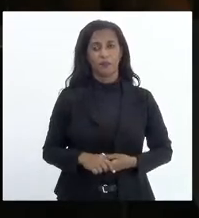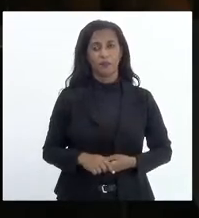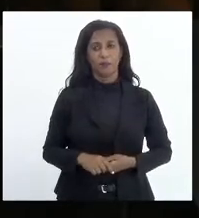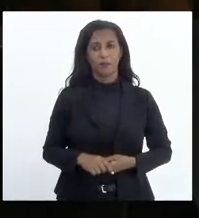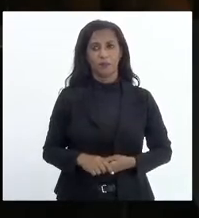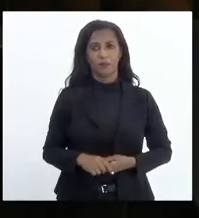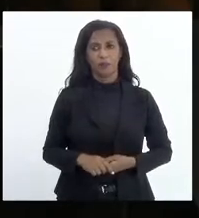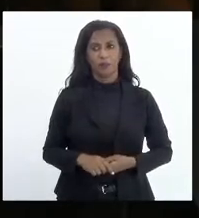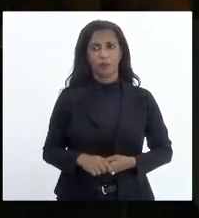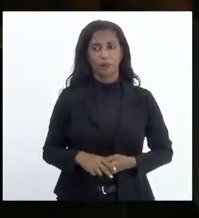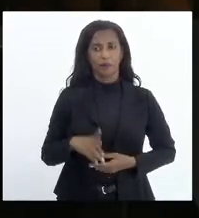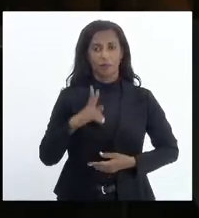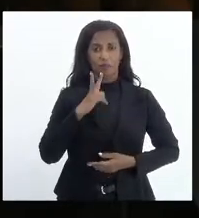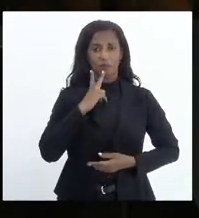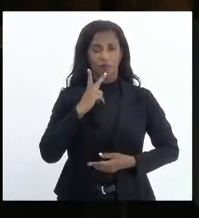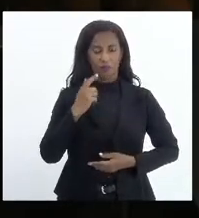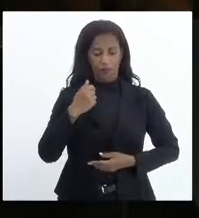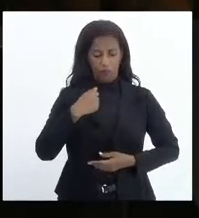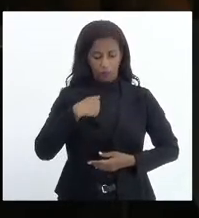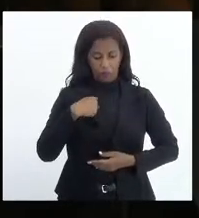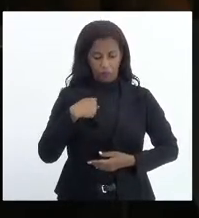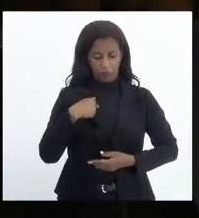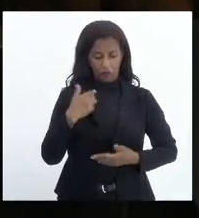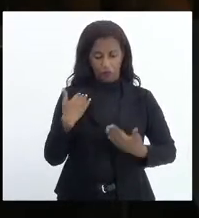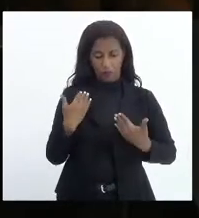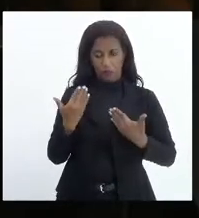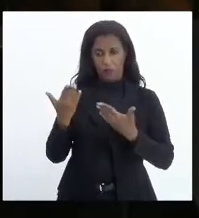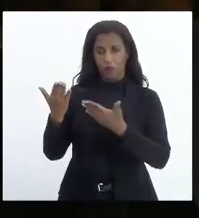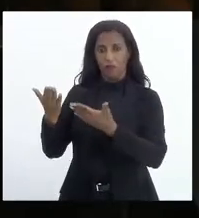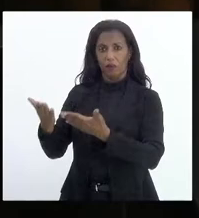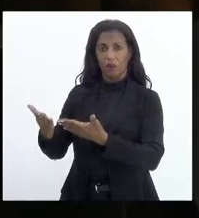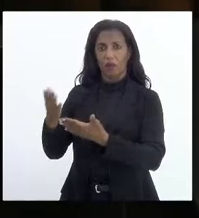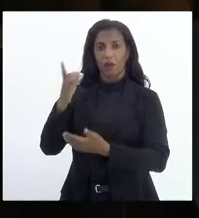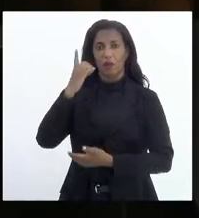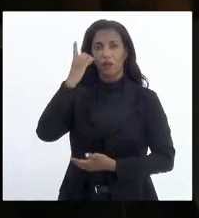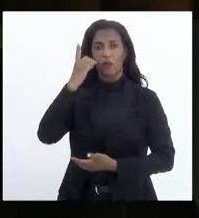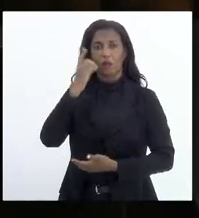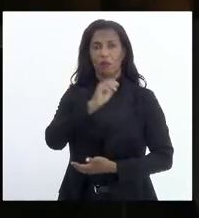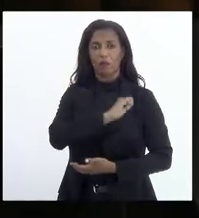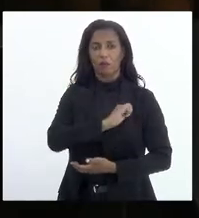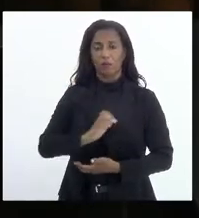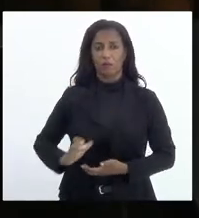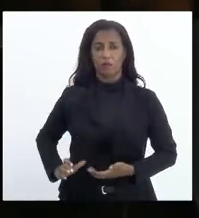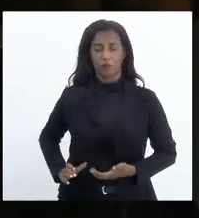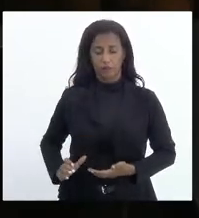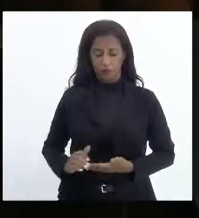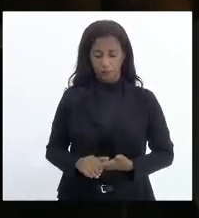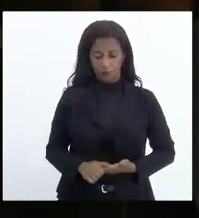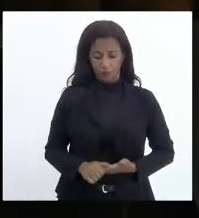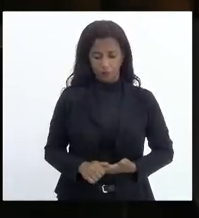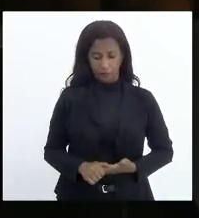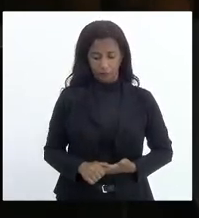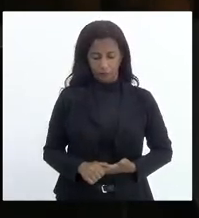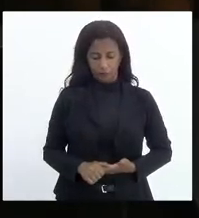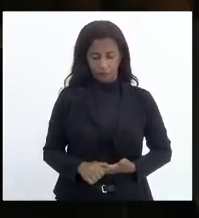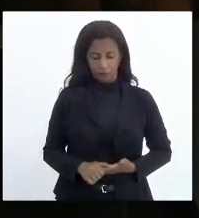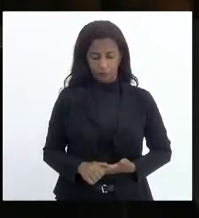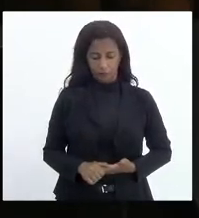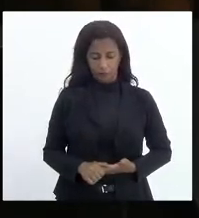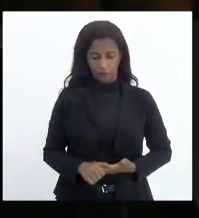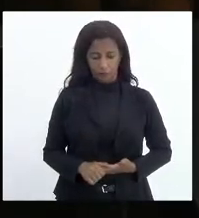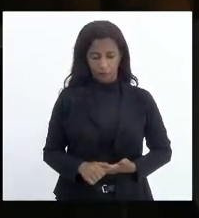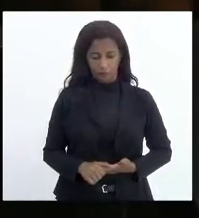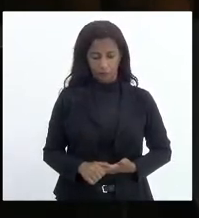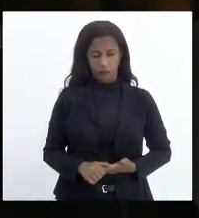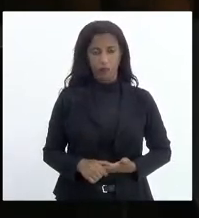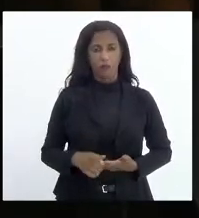eu digo eu chego a presidente Me dirigindo ao Deputado André Ceciliano o consideram o